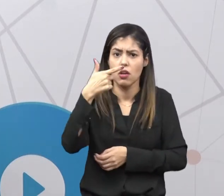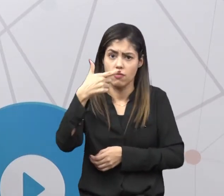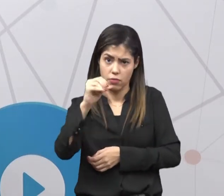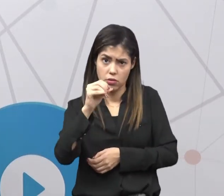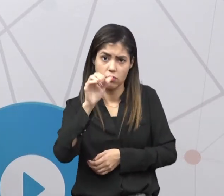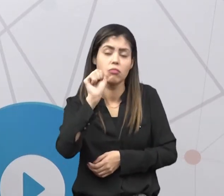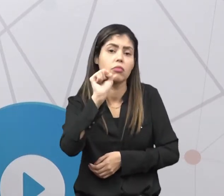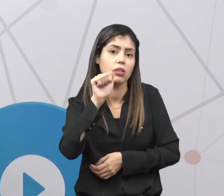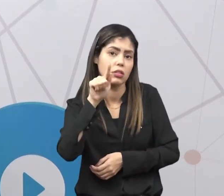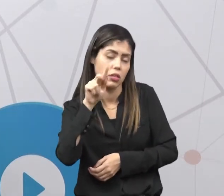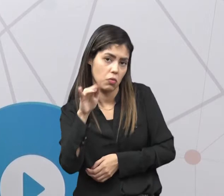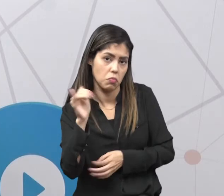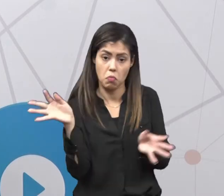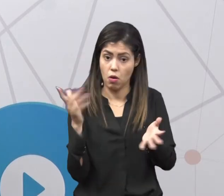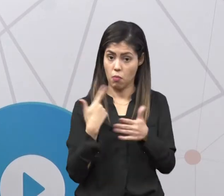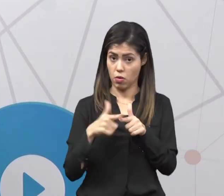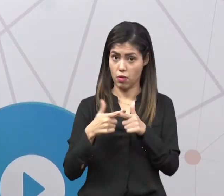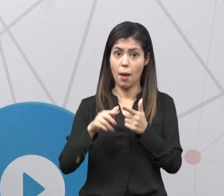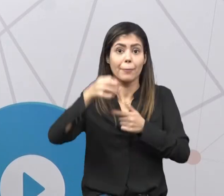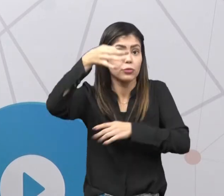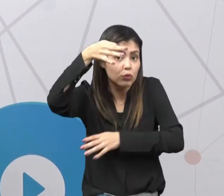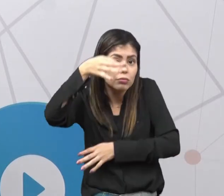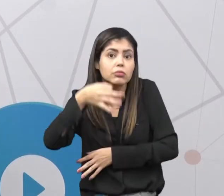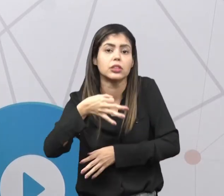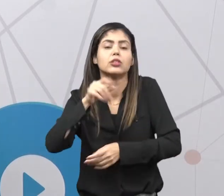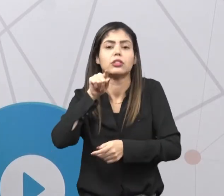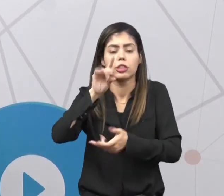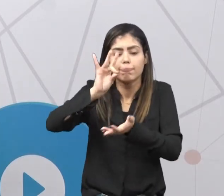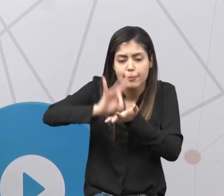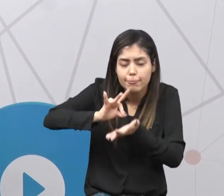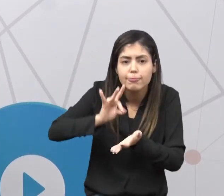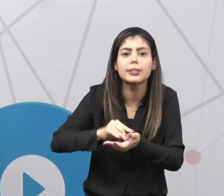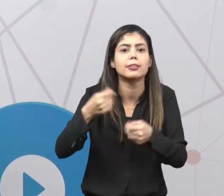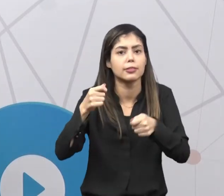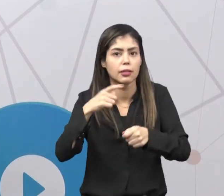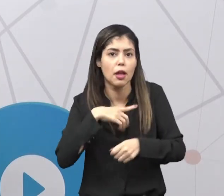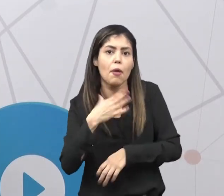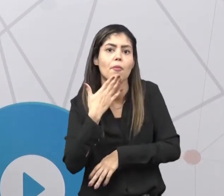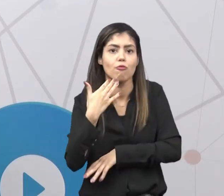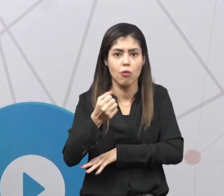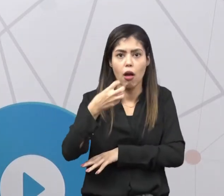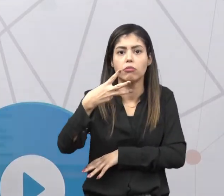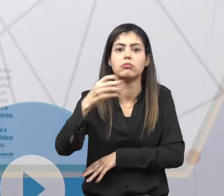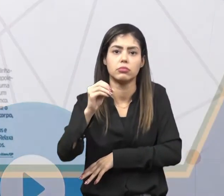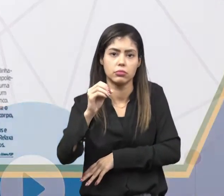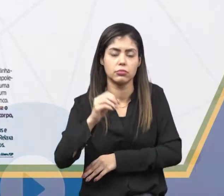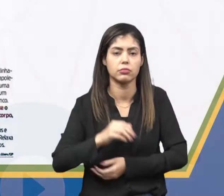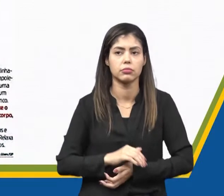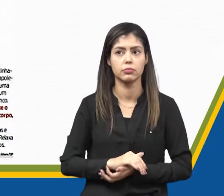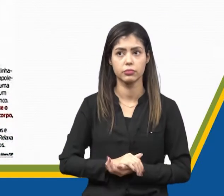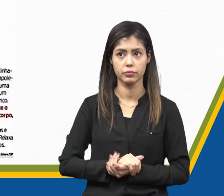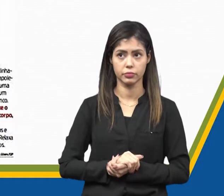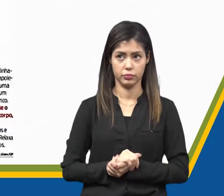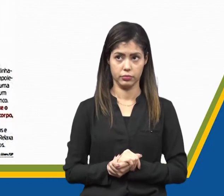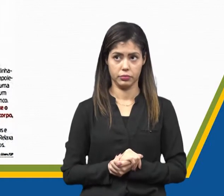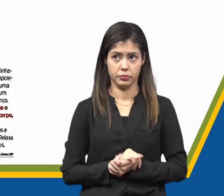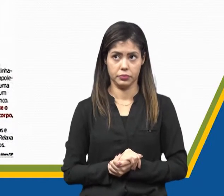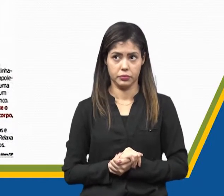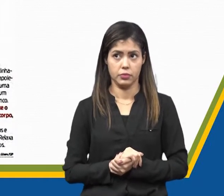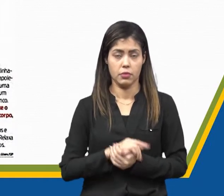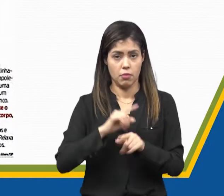tem problema, tá? Mas o ideal, para que você tenha um parâmetro, seria esses 30 segundos.